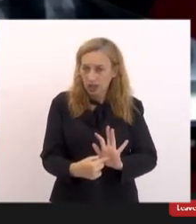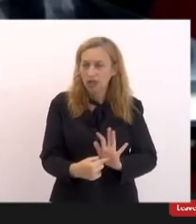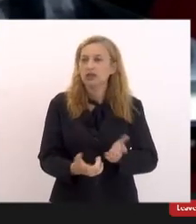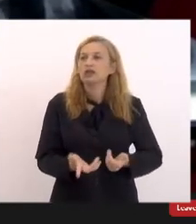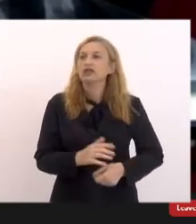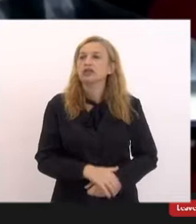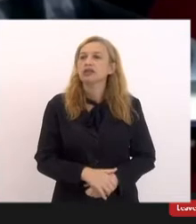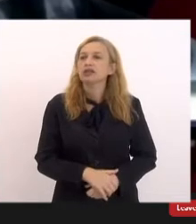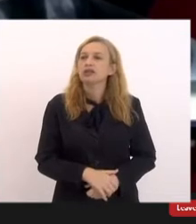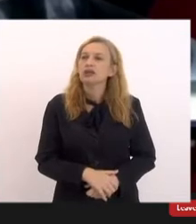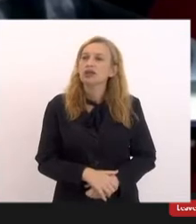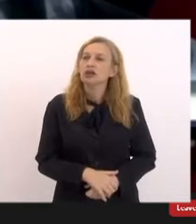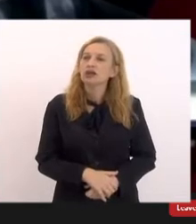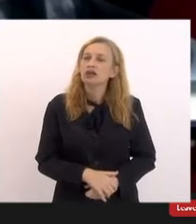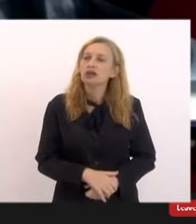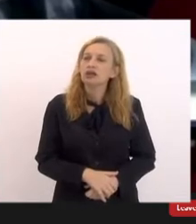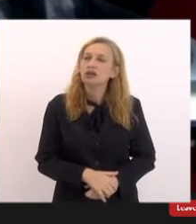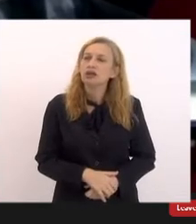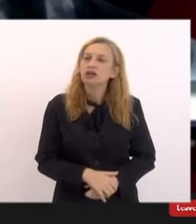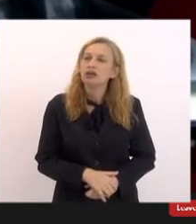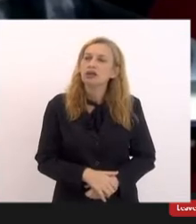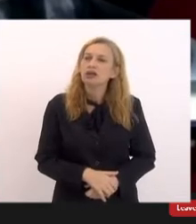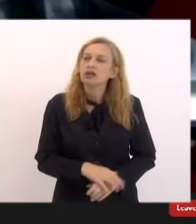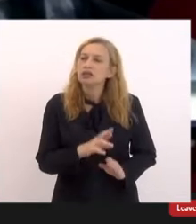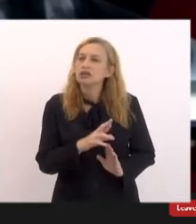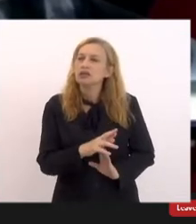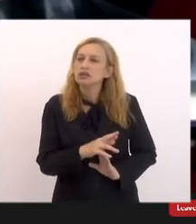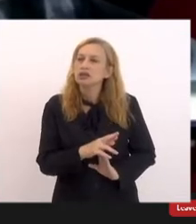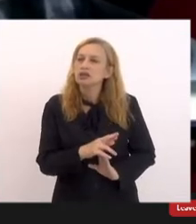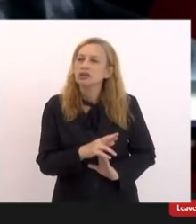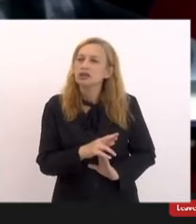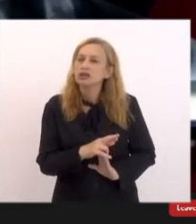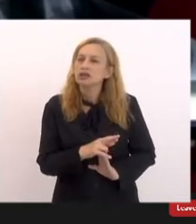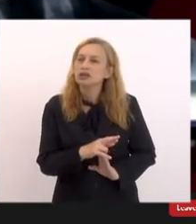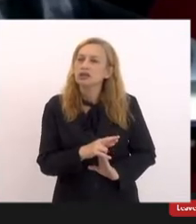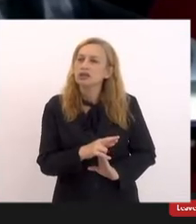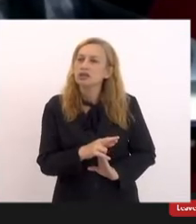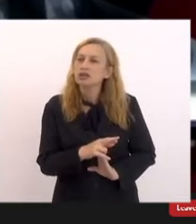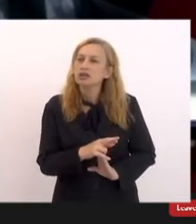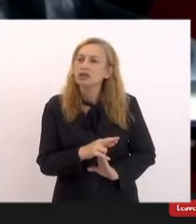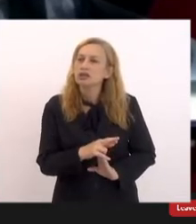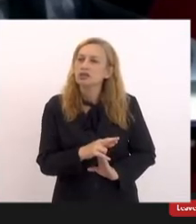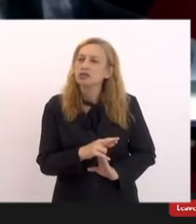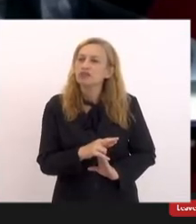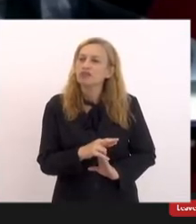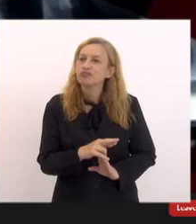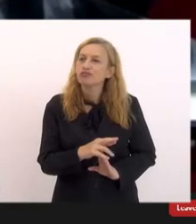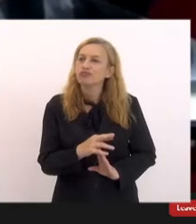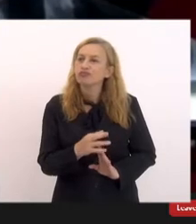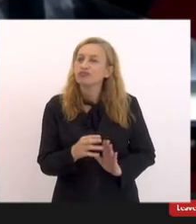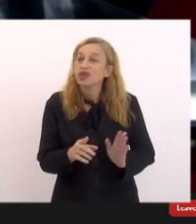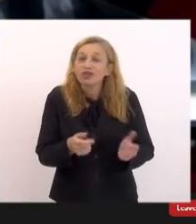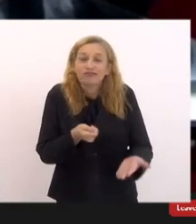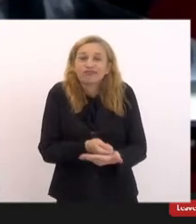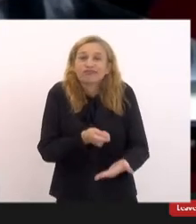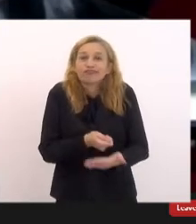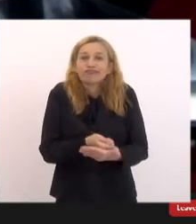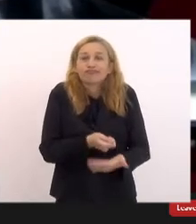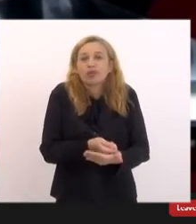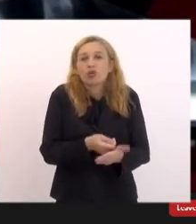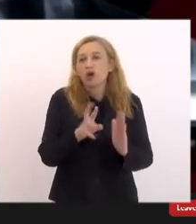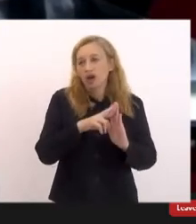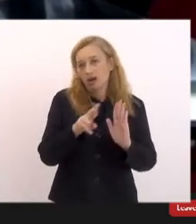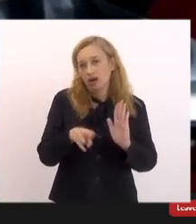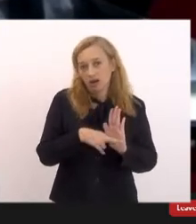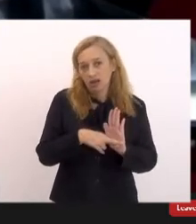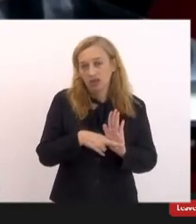operantes, criar disciplina, isso aí não é uma legislação, não adianta impor regras. A gente cria